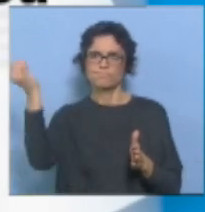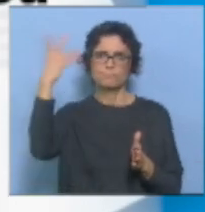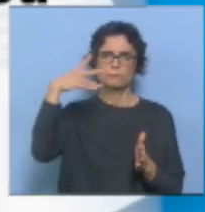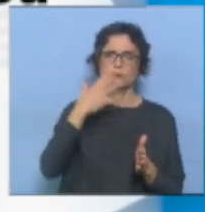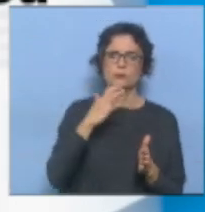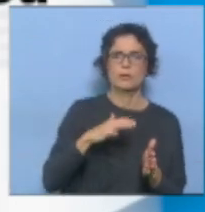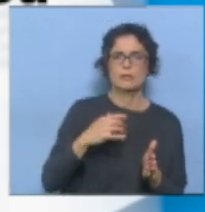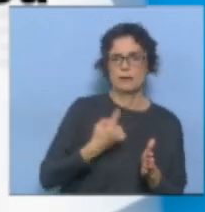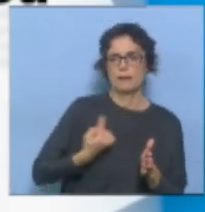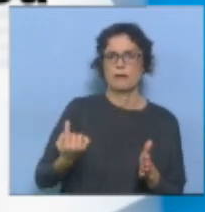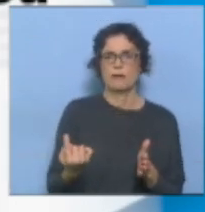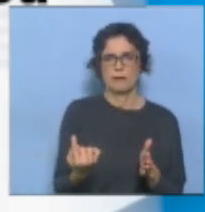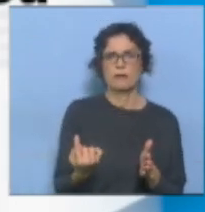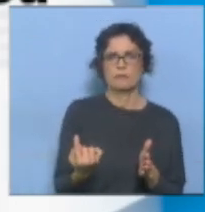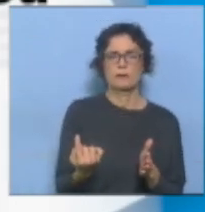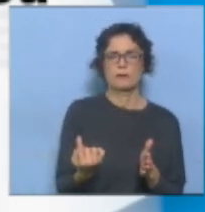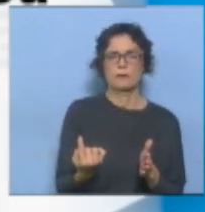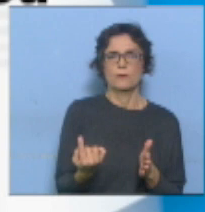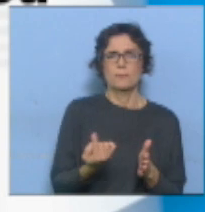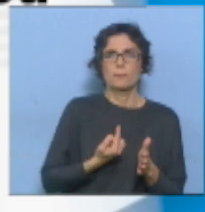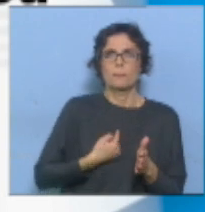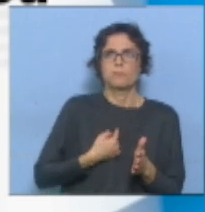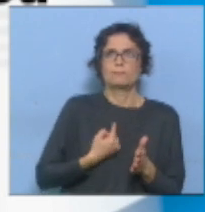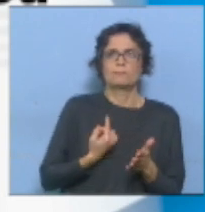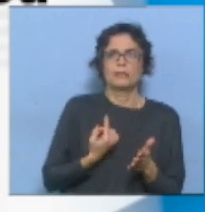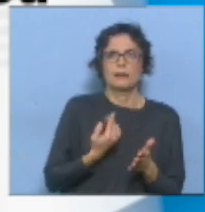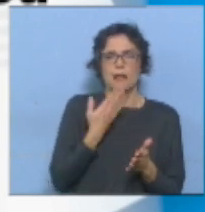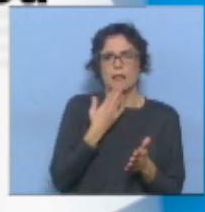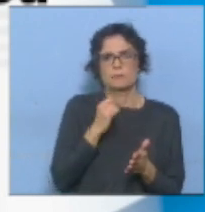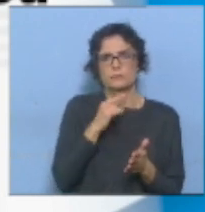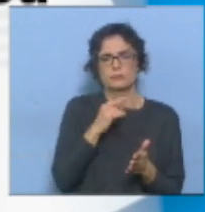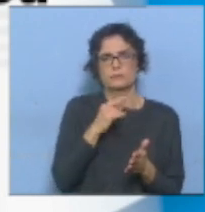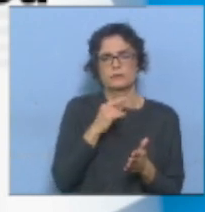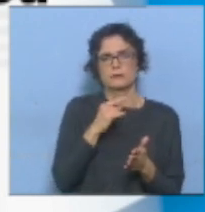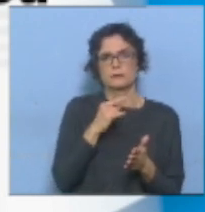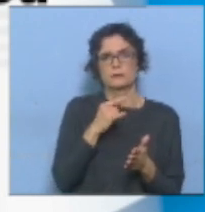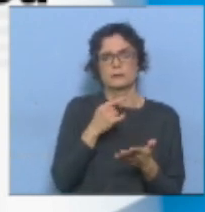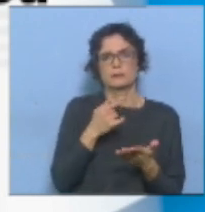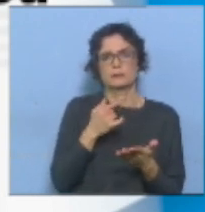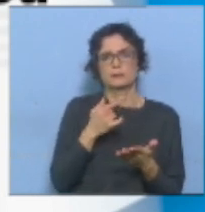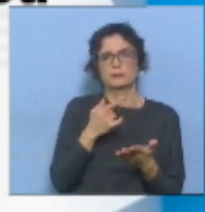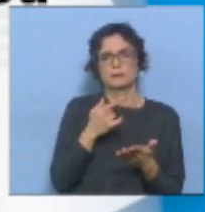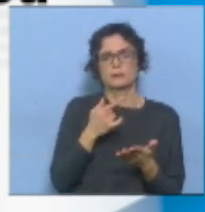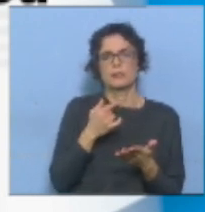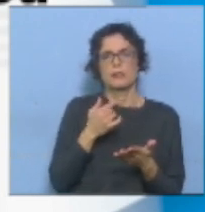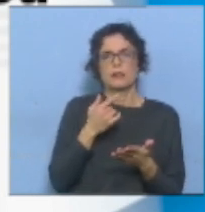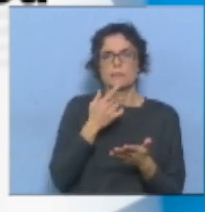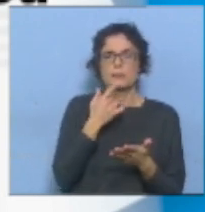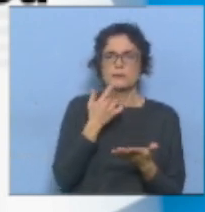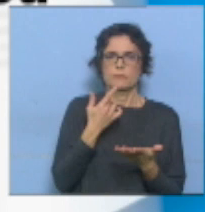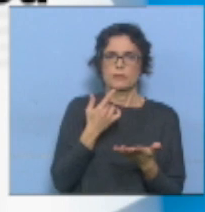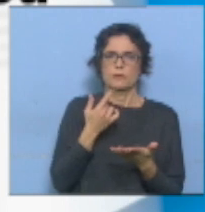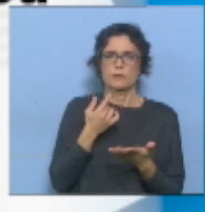para não ficarmos agarrados ao mero cumprimento de ritos vazios de sentido.